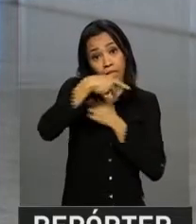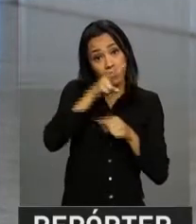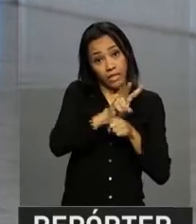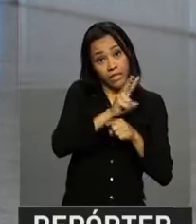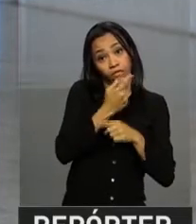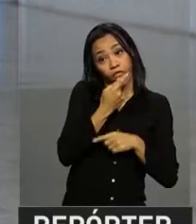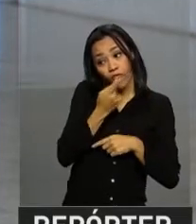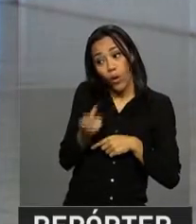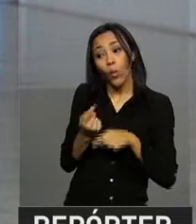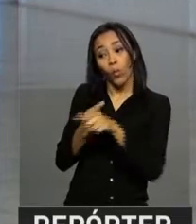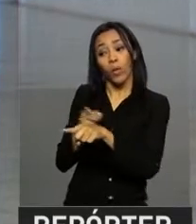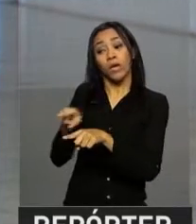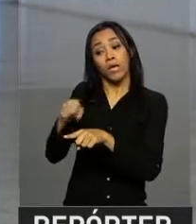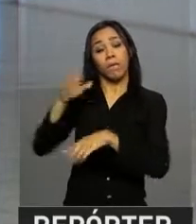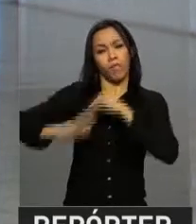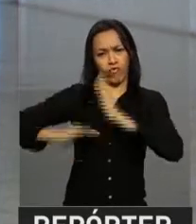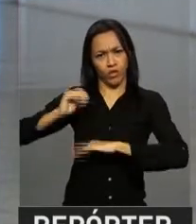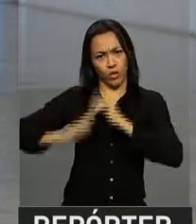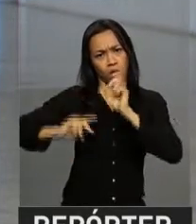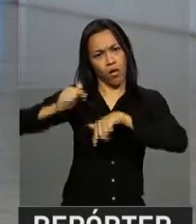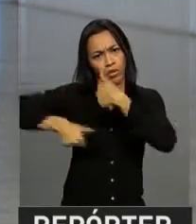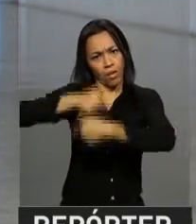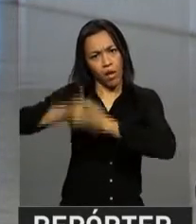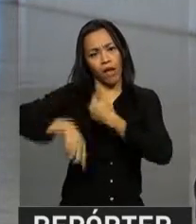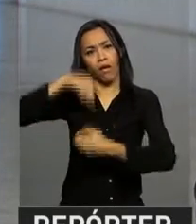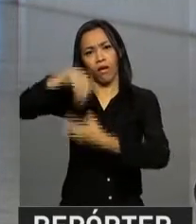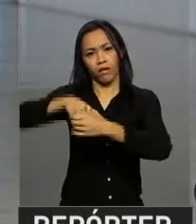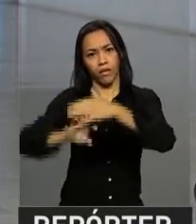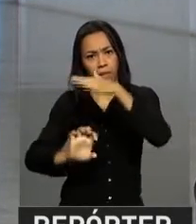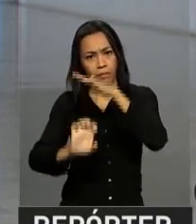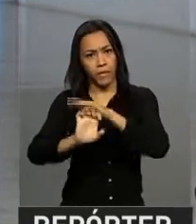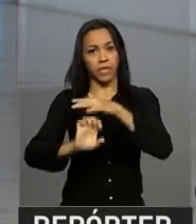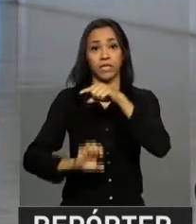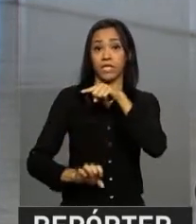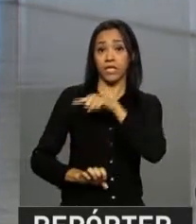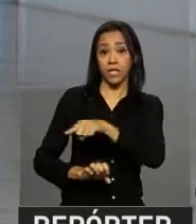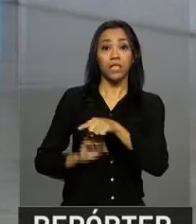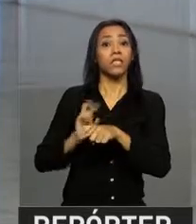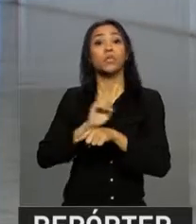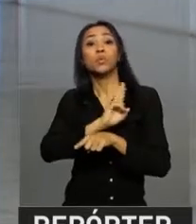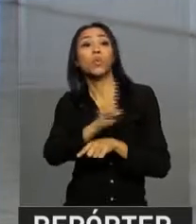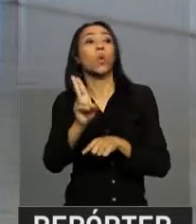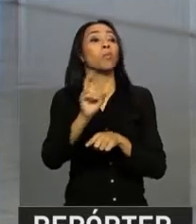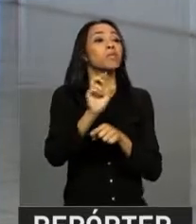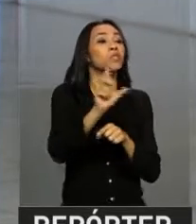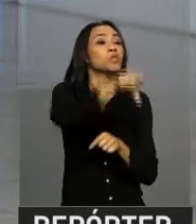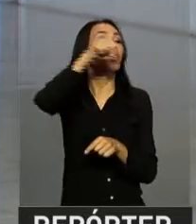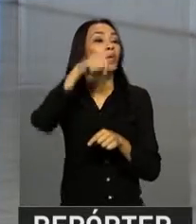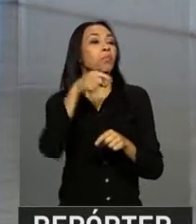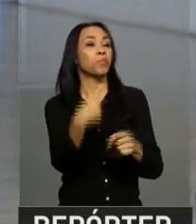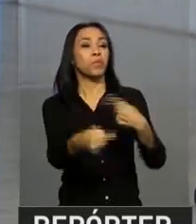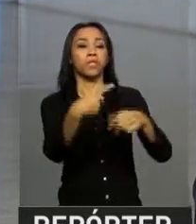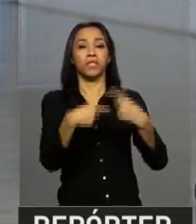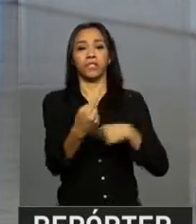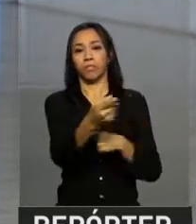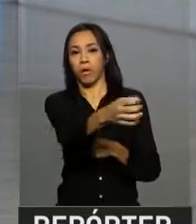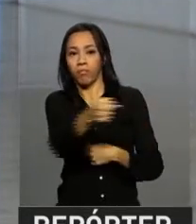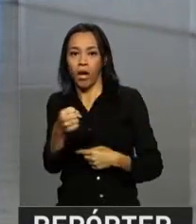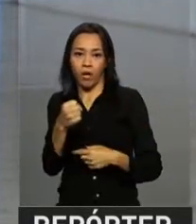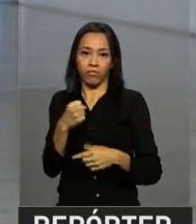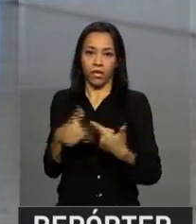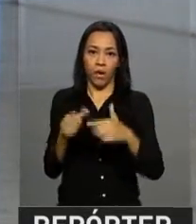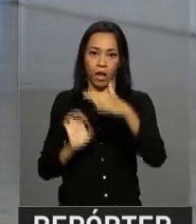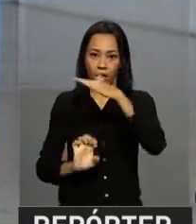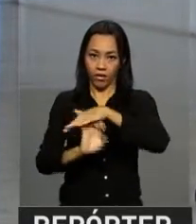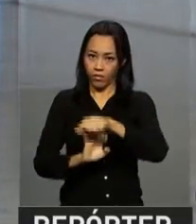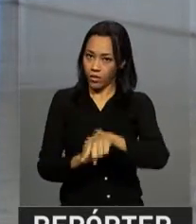gestão estritamente profissional à frente da empresa e que não haverá indicações políticas para a Petrobras. Vamos ver um